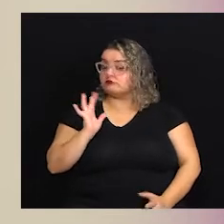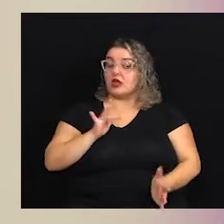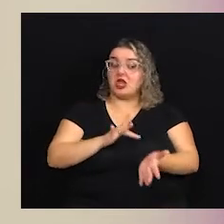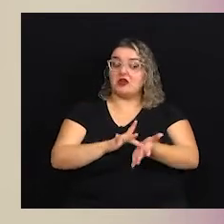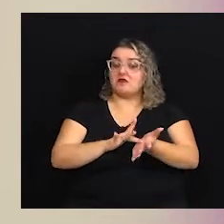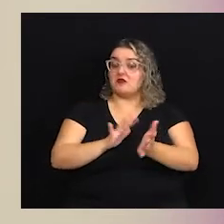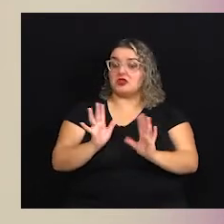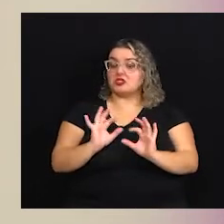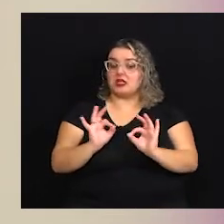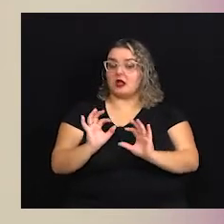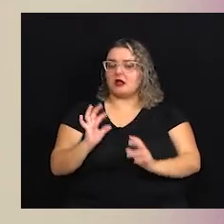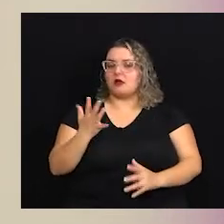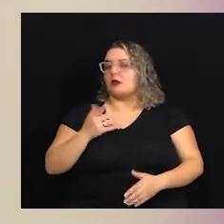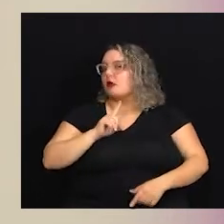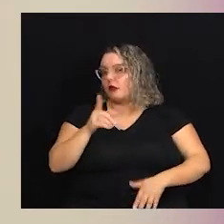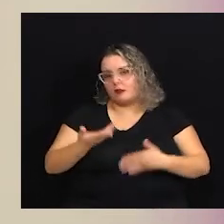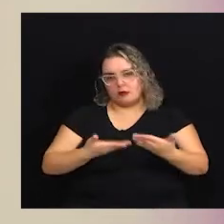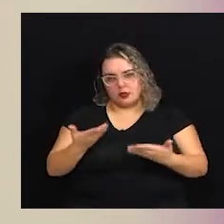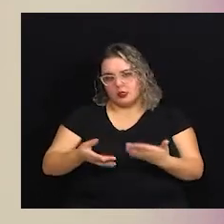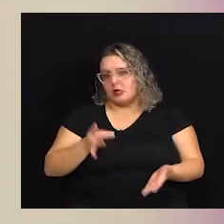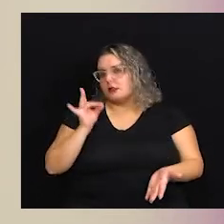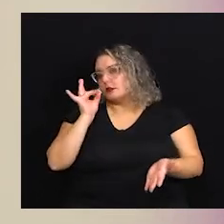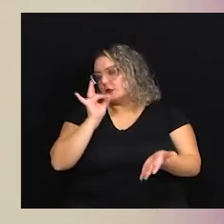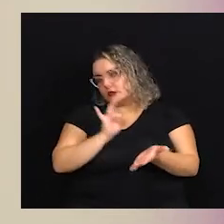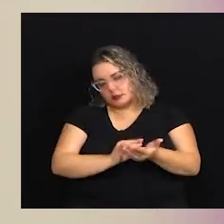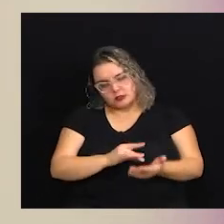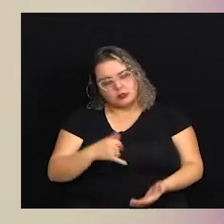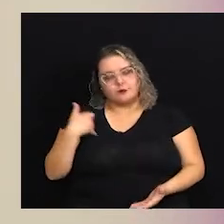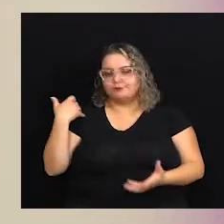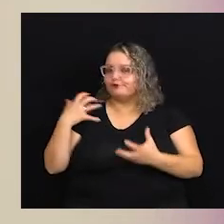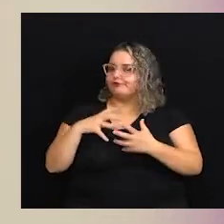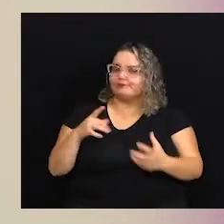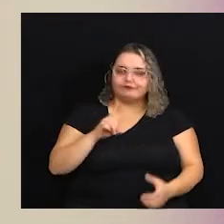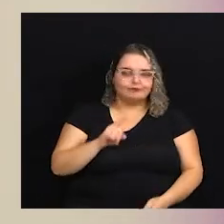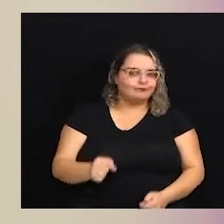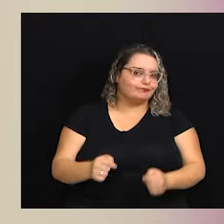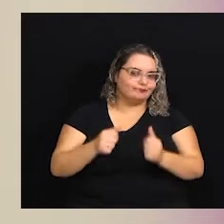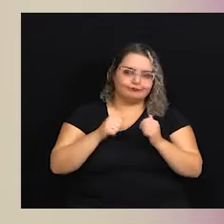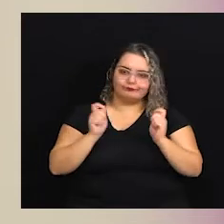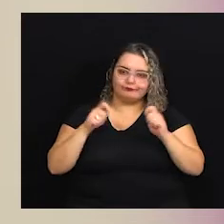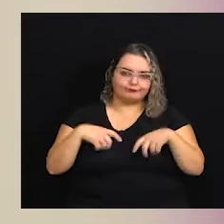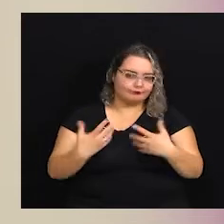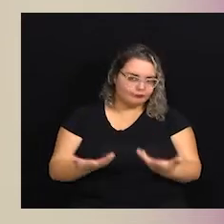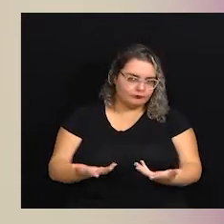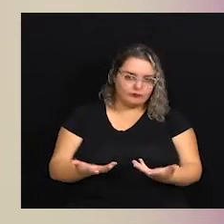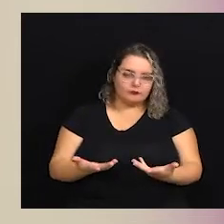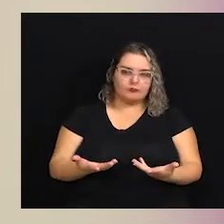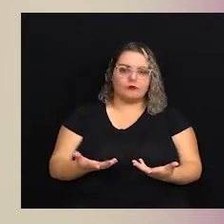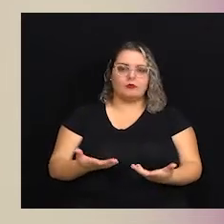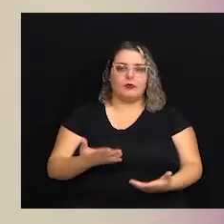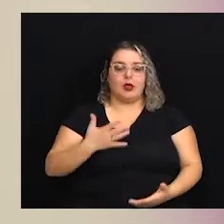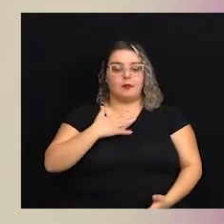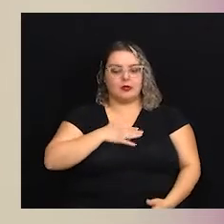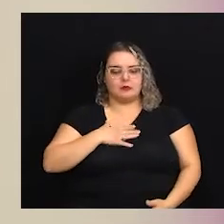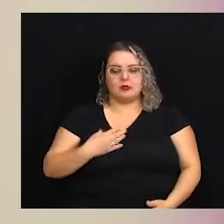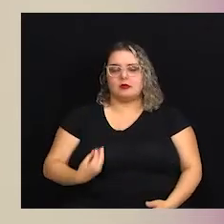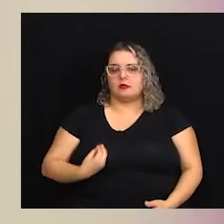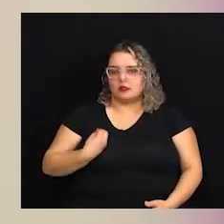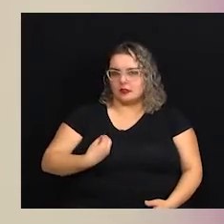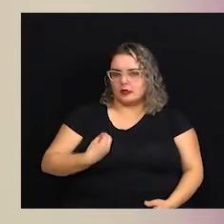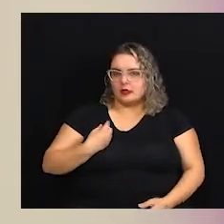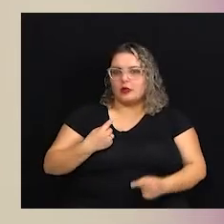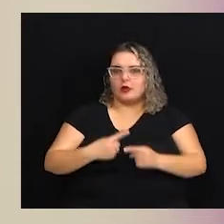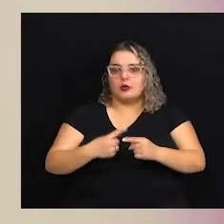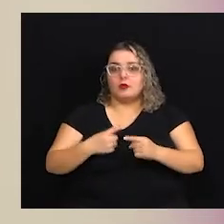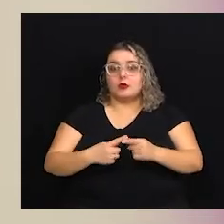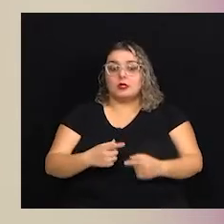e não me tratar, com certeza eu vou envelhecer de uma maneira que não é a mais favorável possível para a minha existência, porque